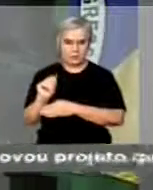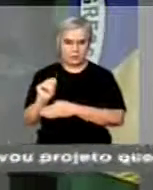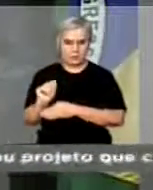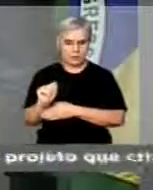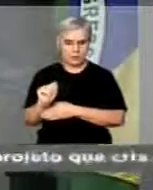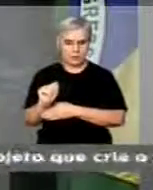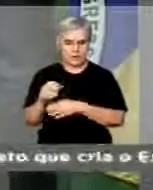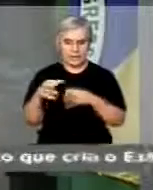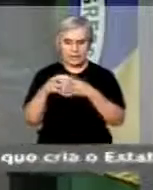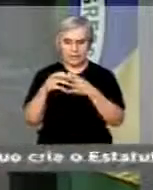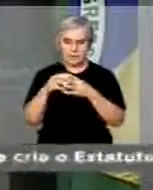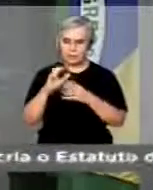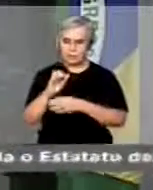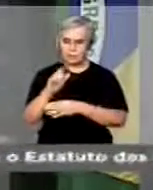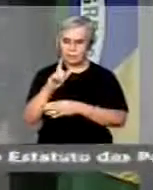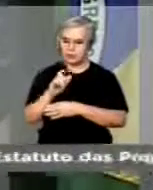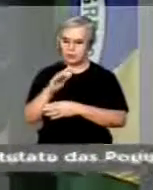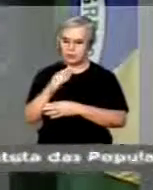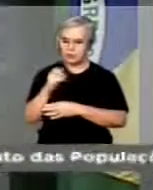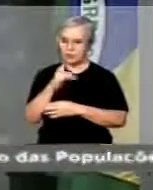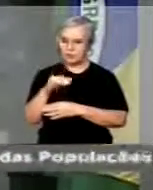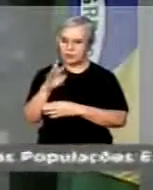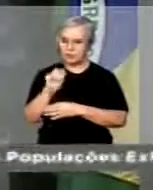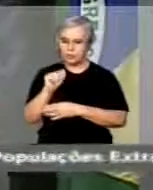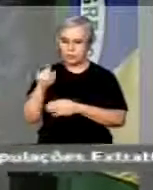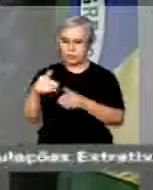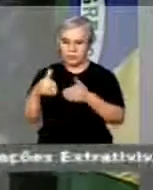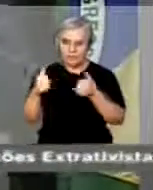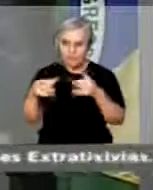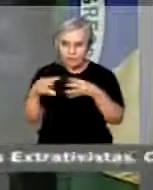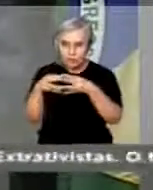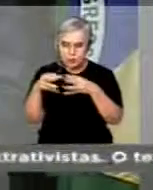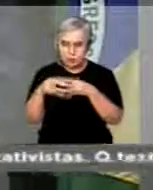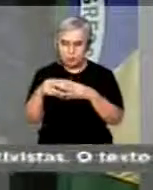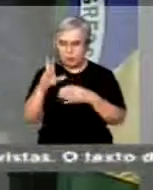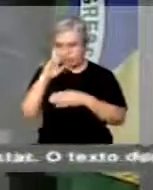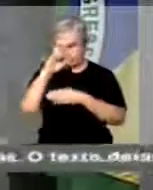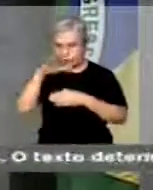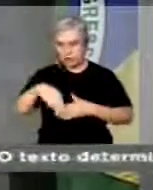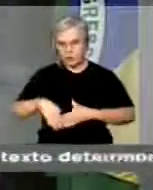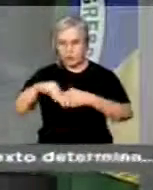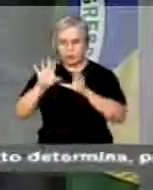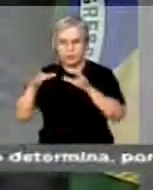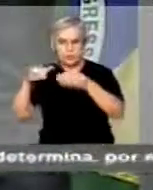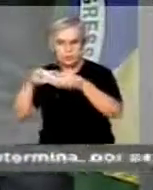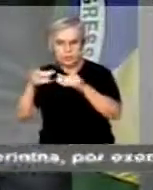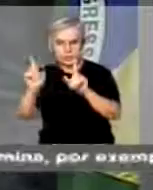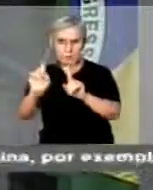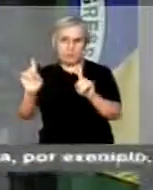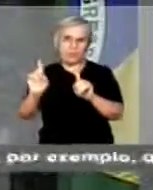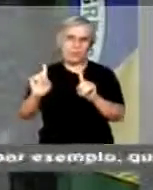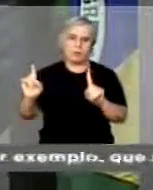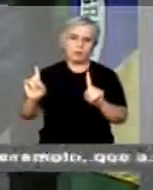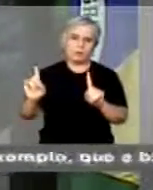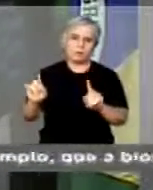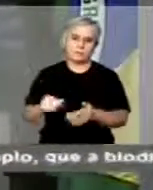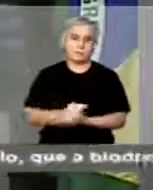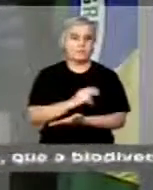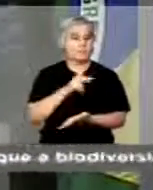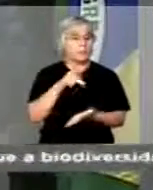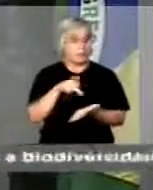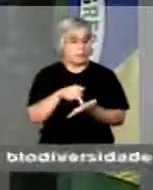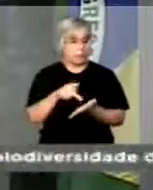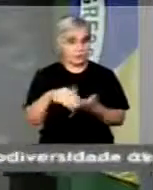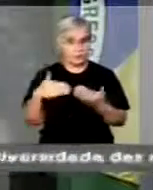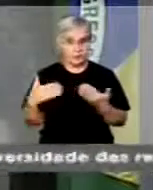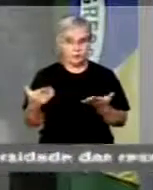deliberação da executiva, não era um pedido do órgão de direção partidário. Realmente,